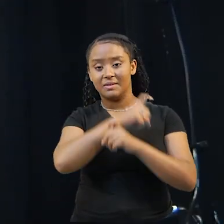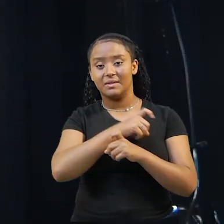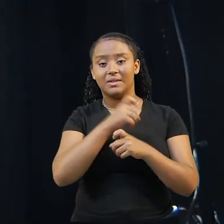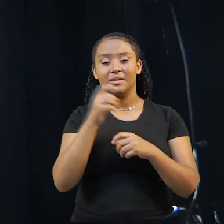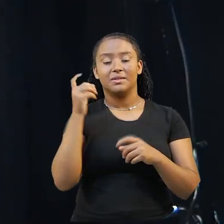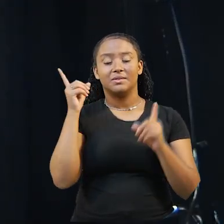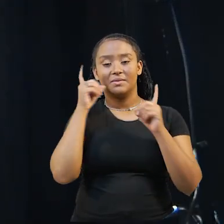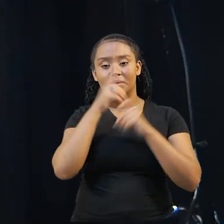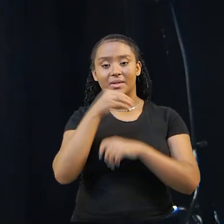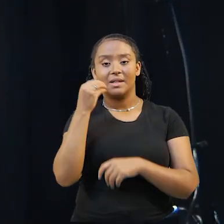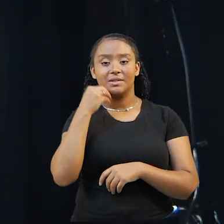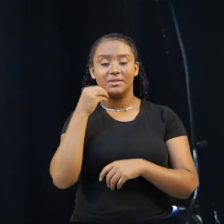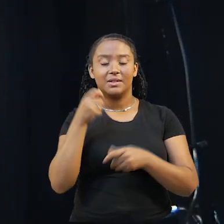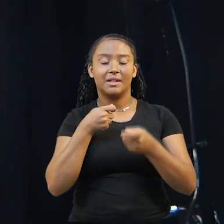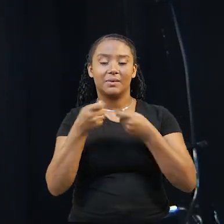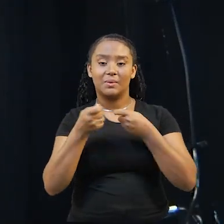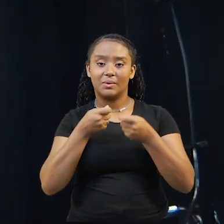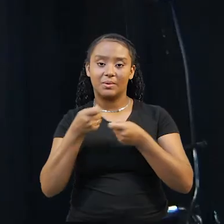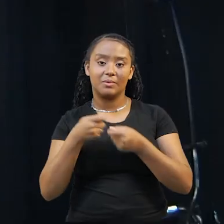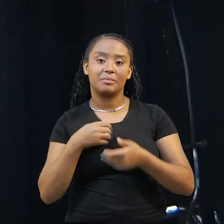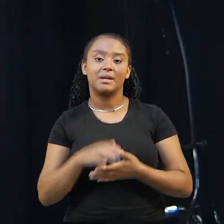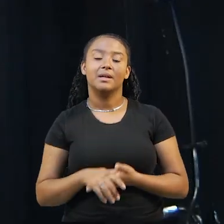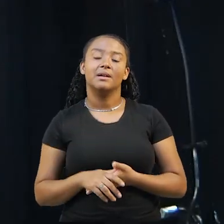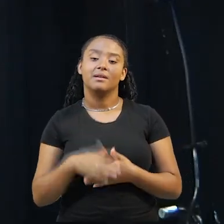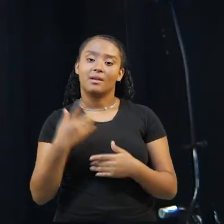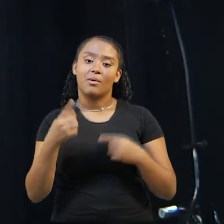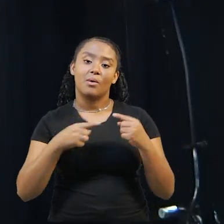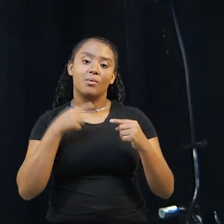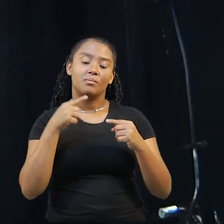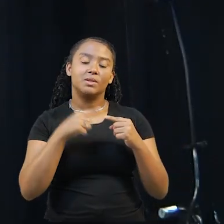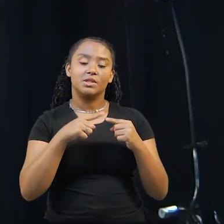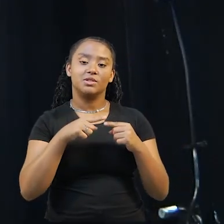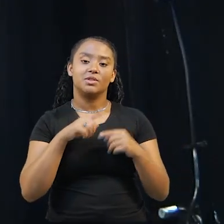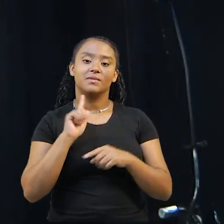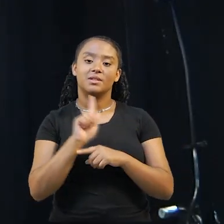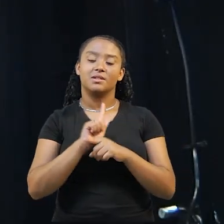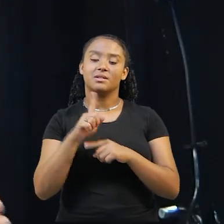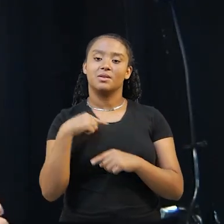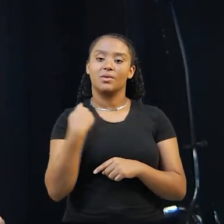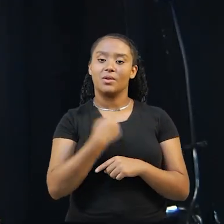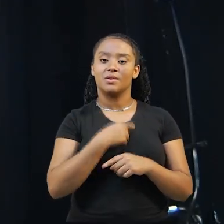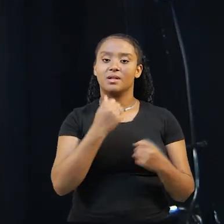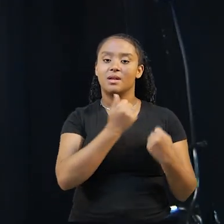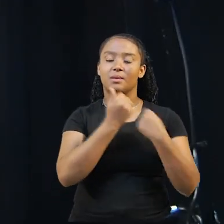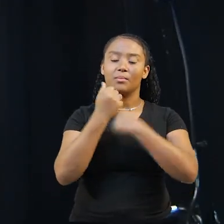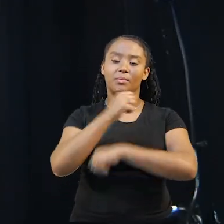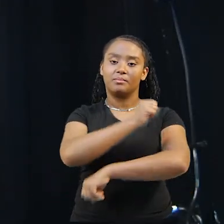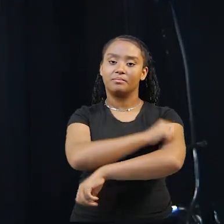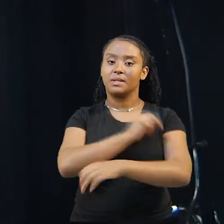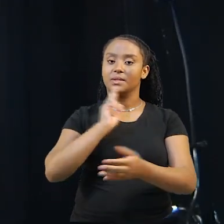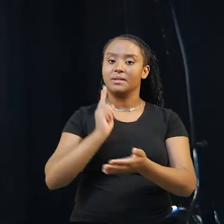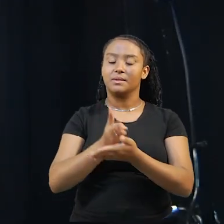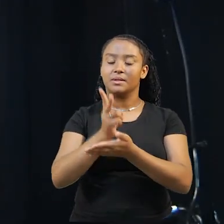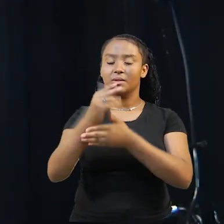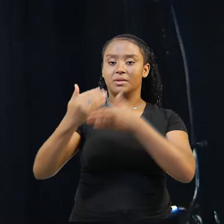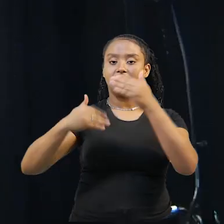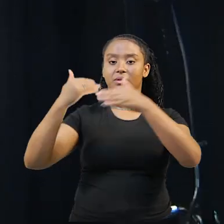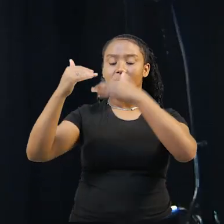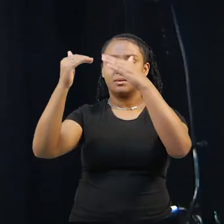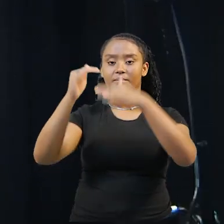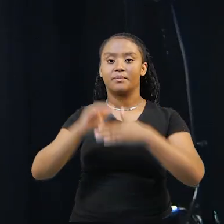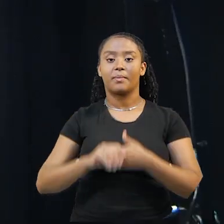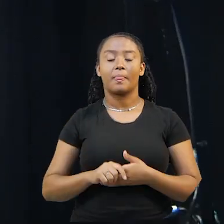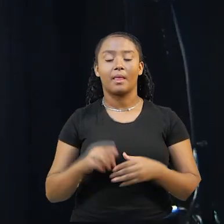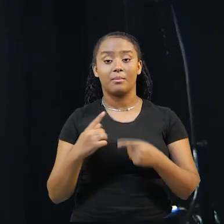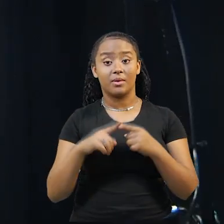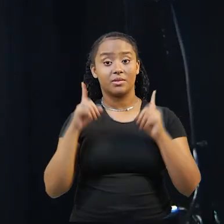essa é uma prioridade da nossa gestão, é avançar na assistência estudantil. E, apesar das dificuldades financeiras,